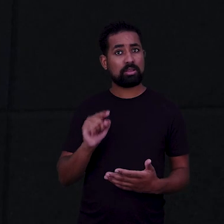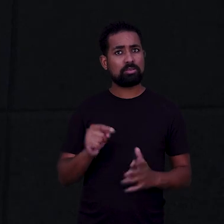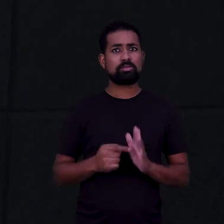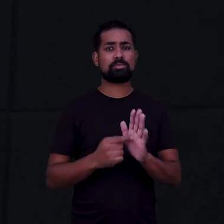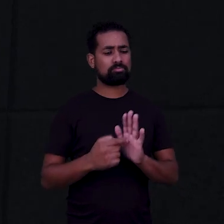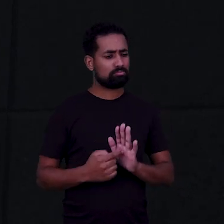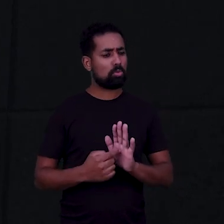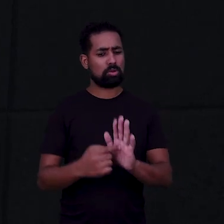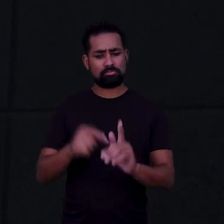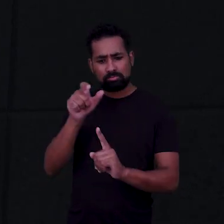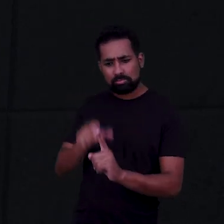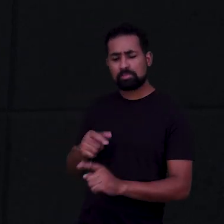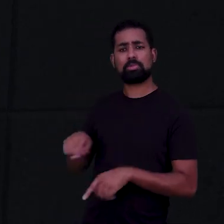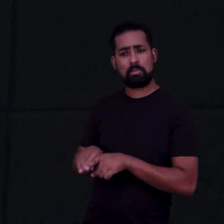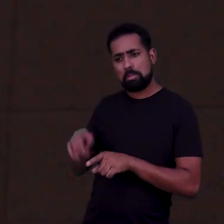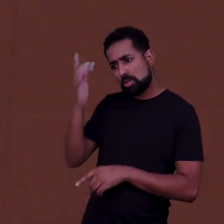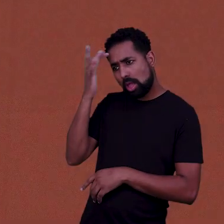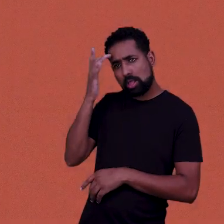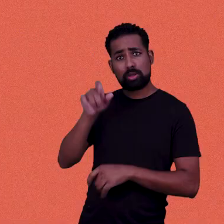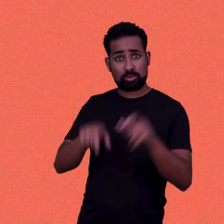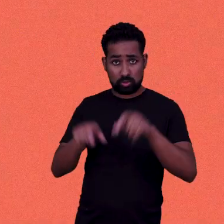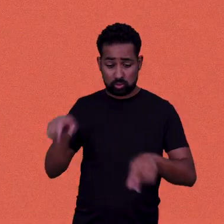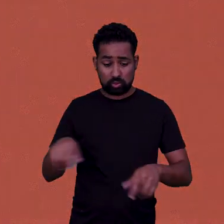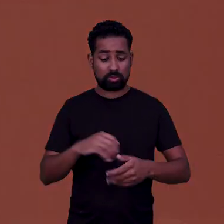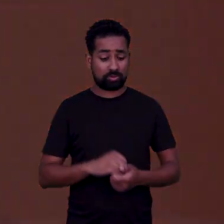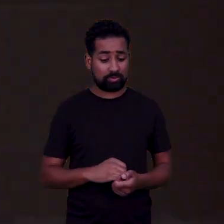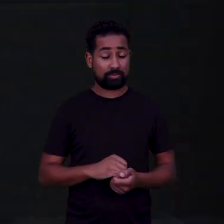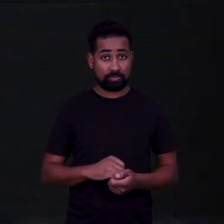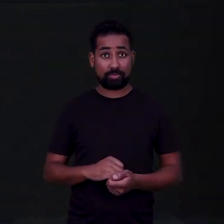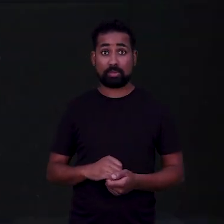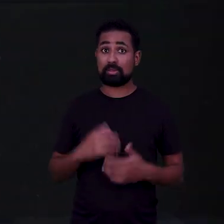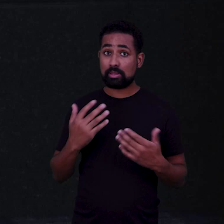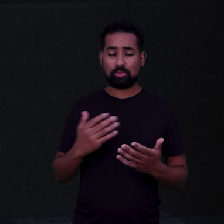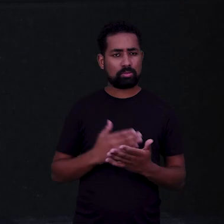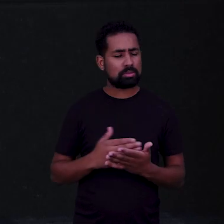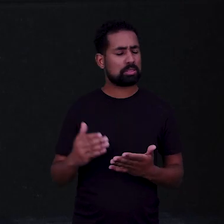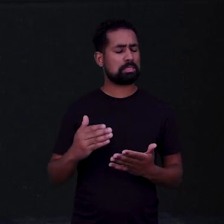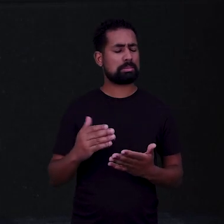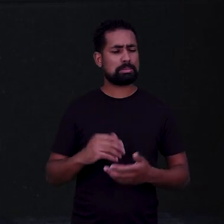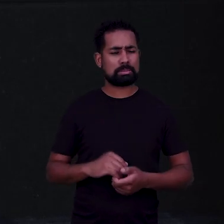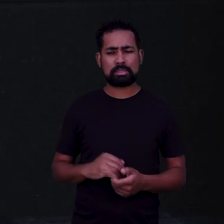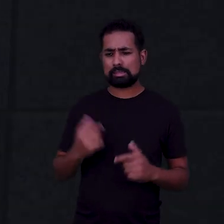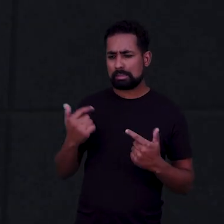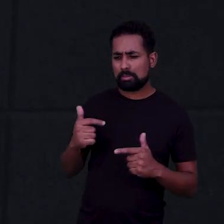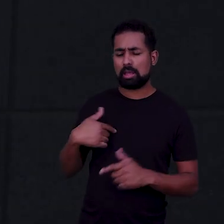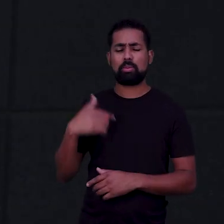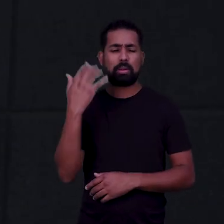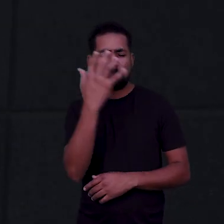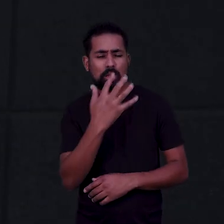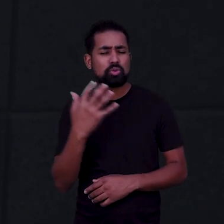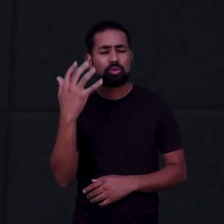isso constrói o caráter das pessoas. Quando eu começo a trabalhar no Ines, eu